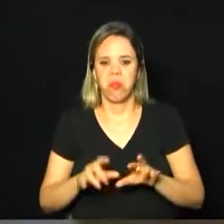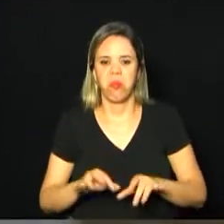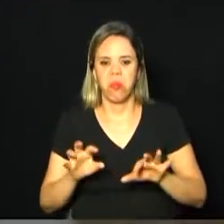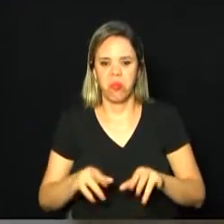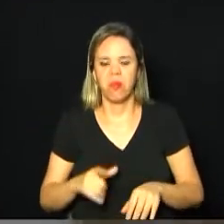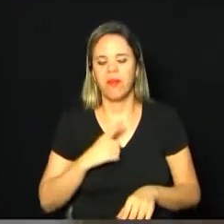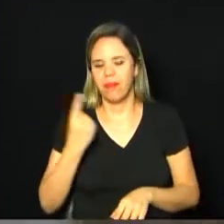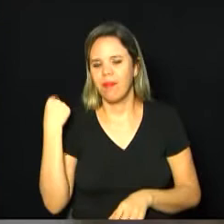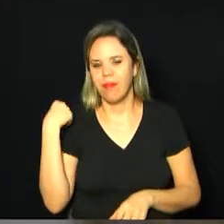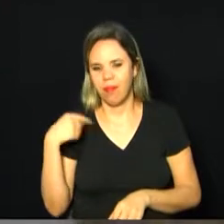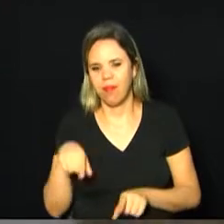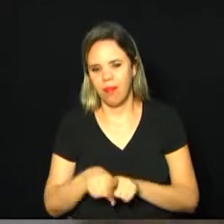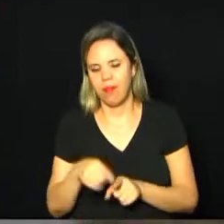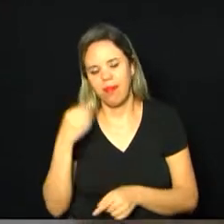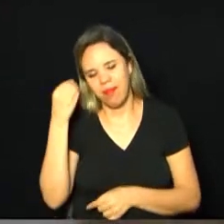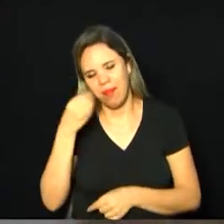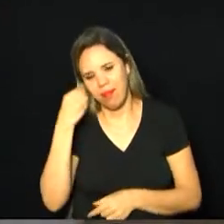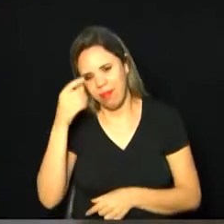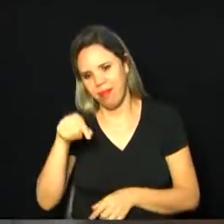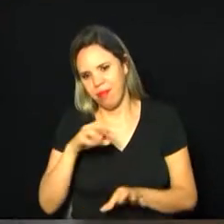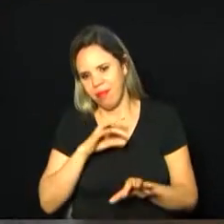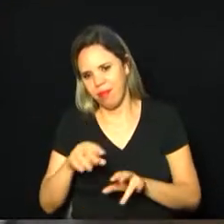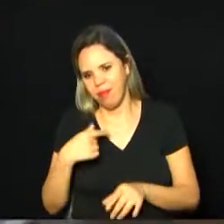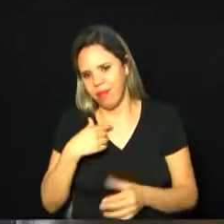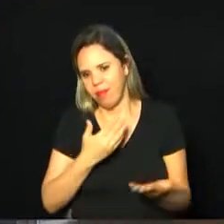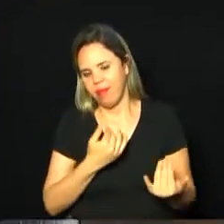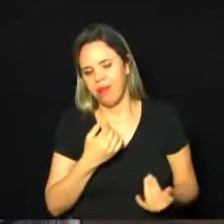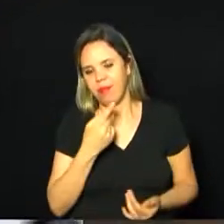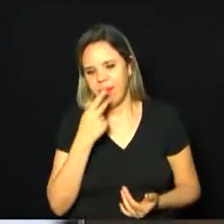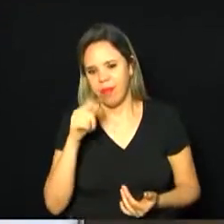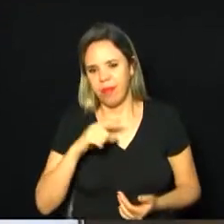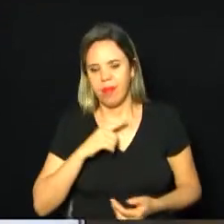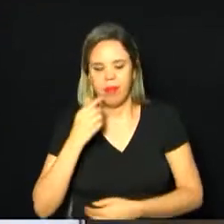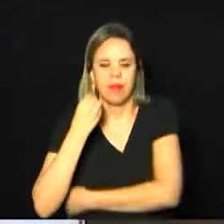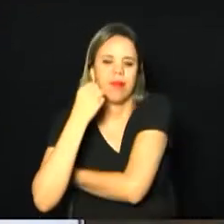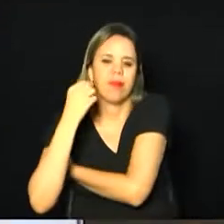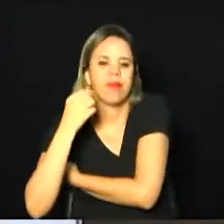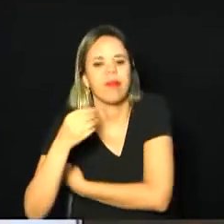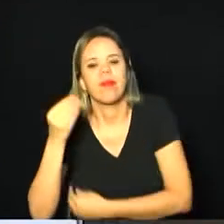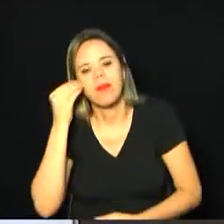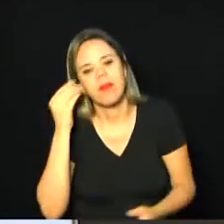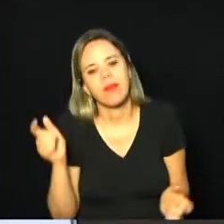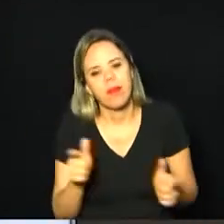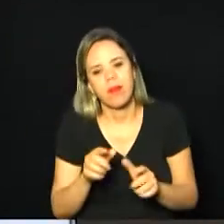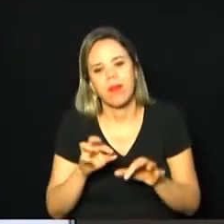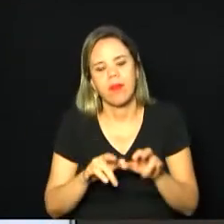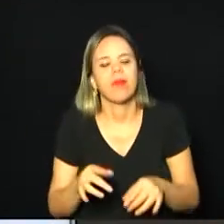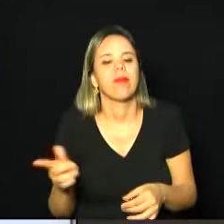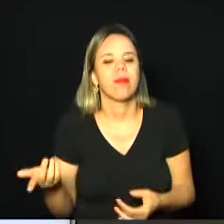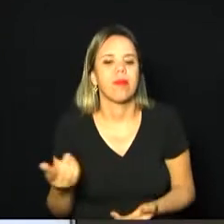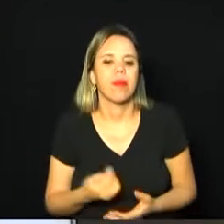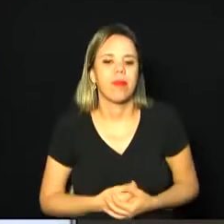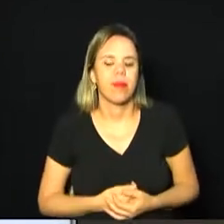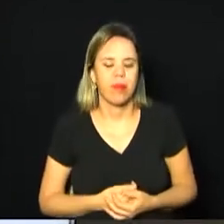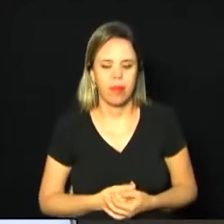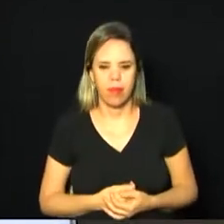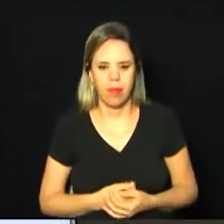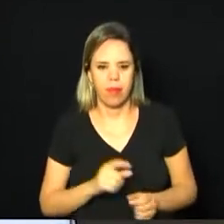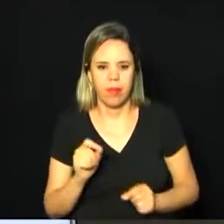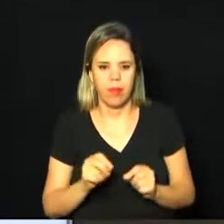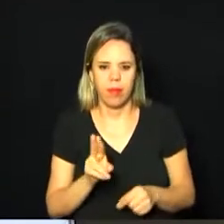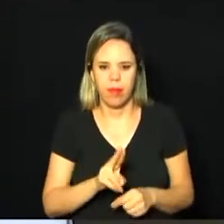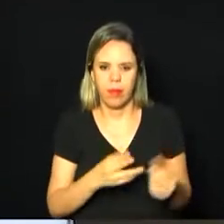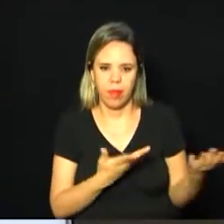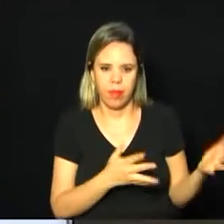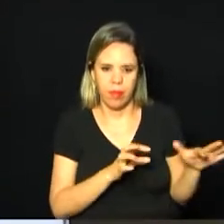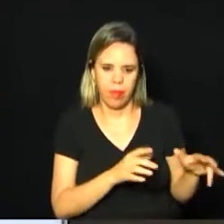escrever eu tive essa experiência e antes que você diga que eu sou jovem eu tive uma pequena experiência com máquina escrever Professor quem